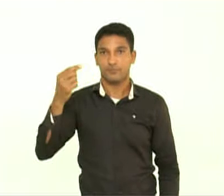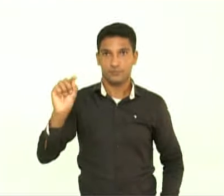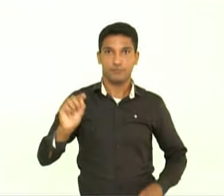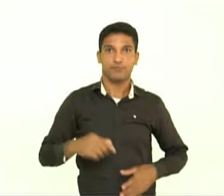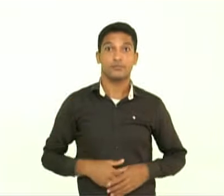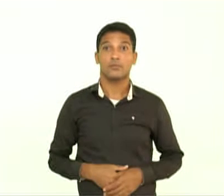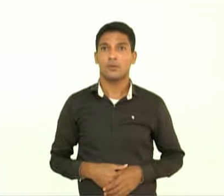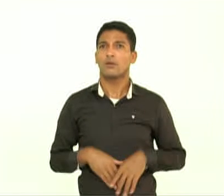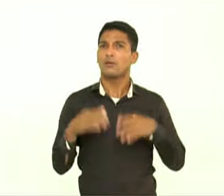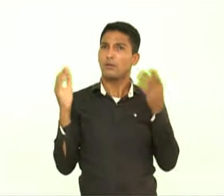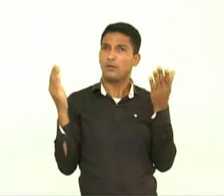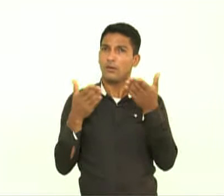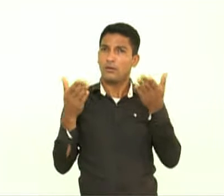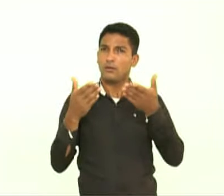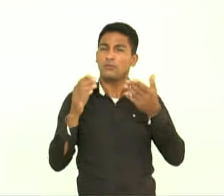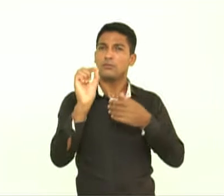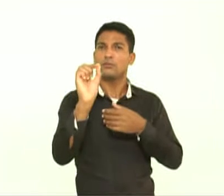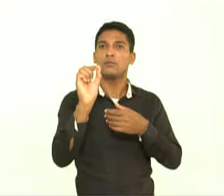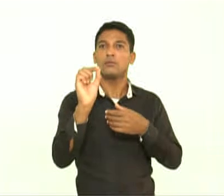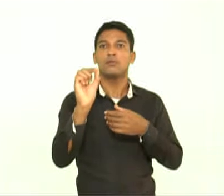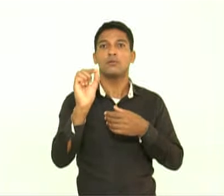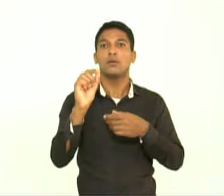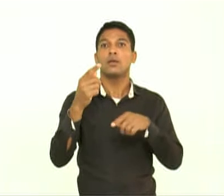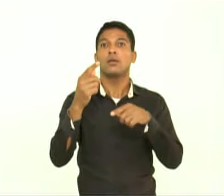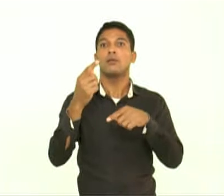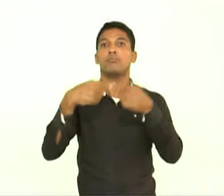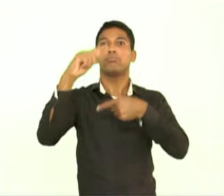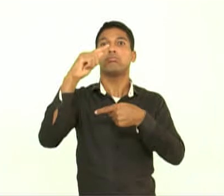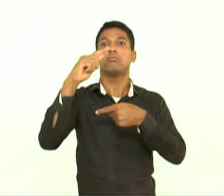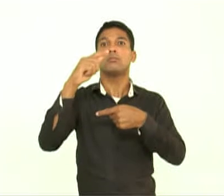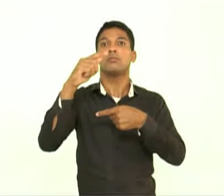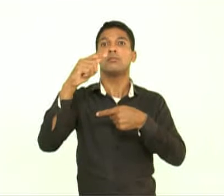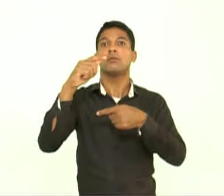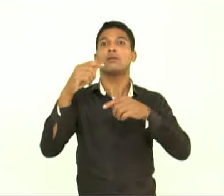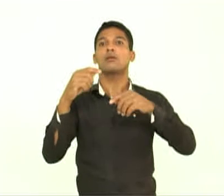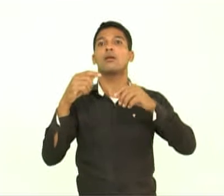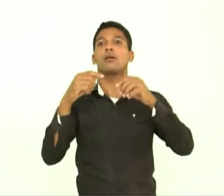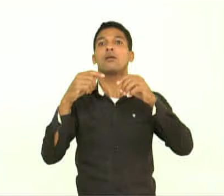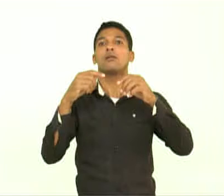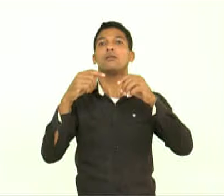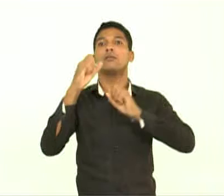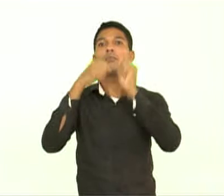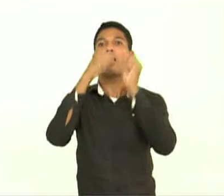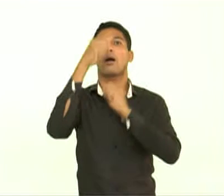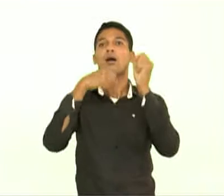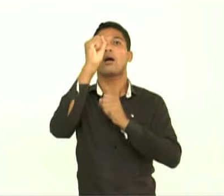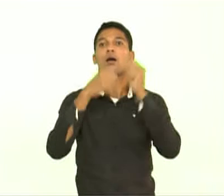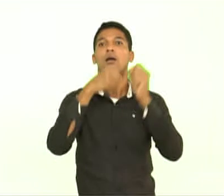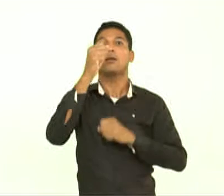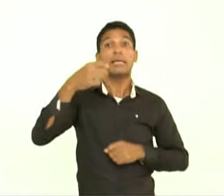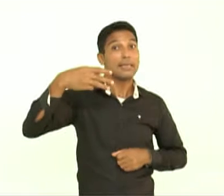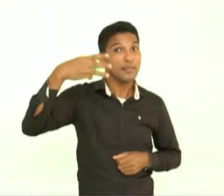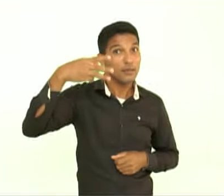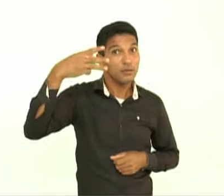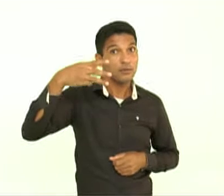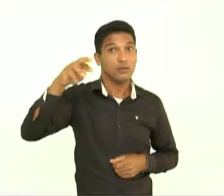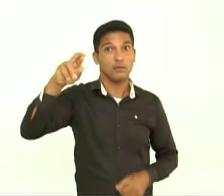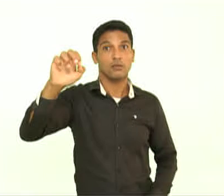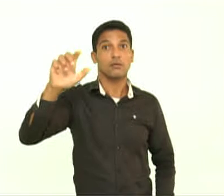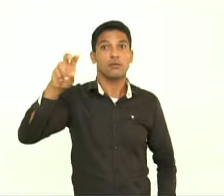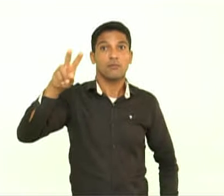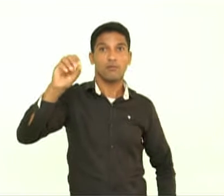nesse mesmo embalo. Terceira revolução industrial ela vai ter também um nome mais técnico. Lembra desse nome aí que a gente